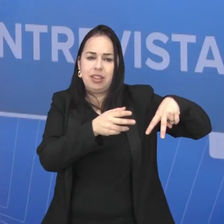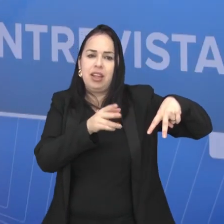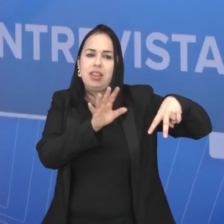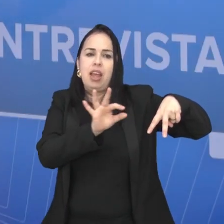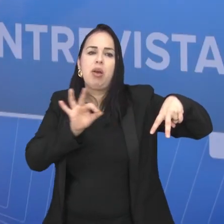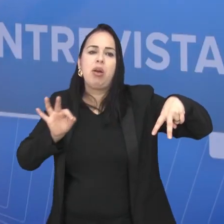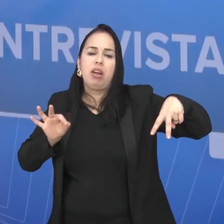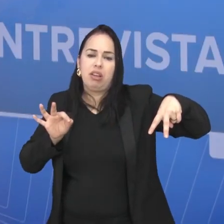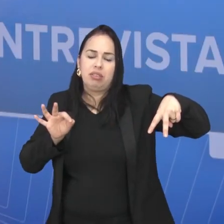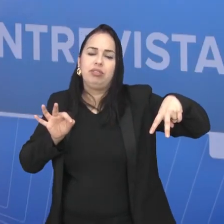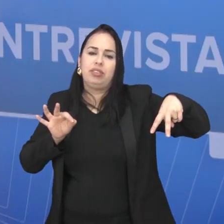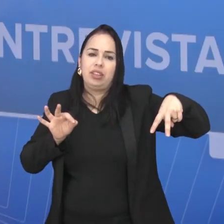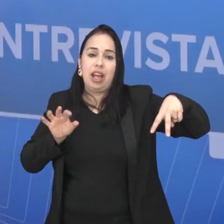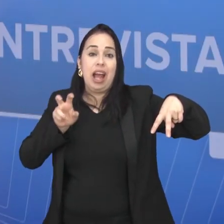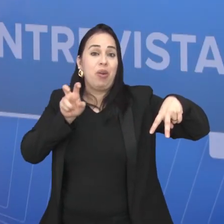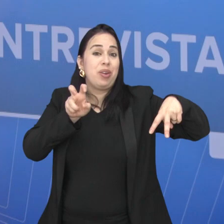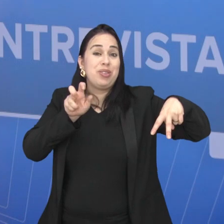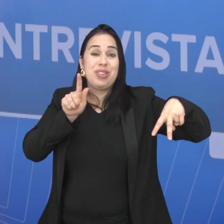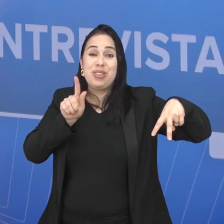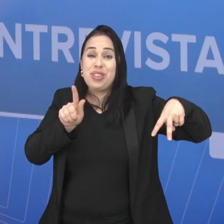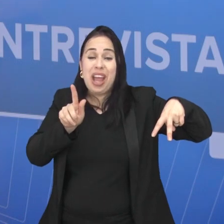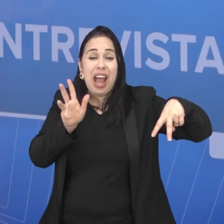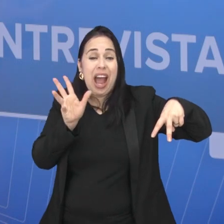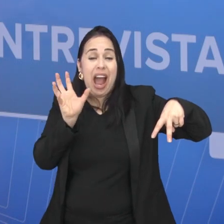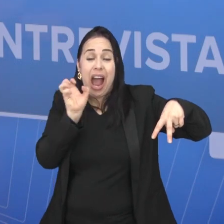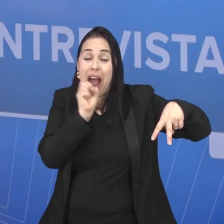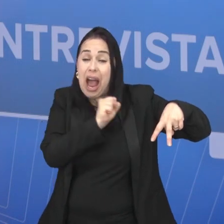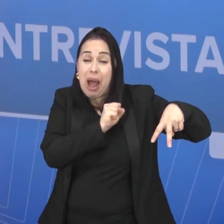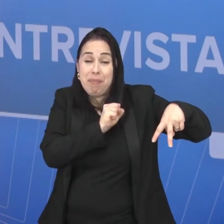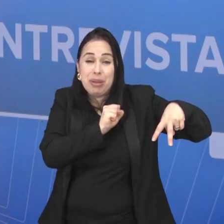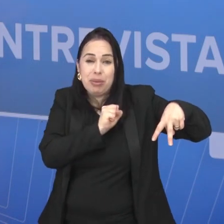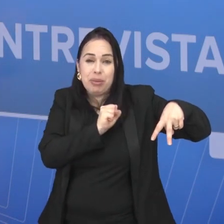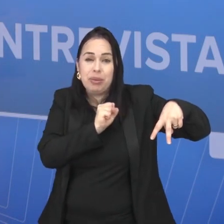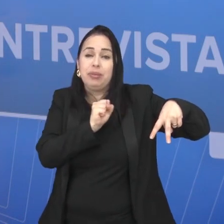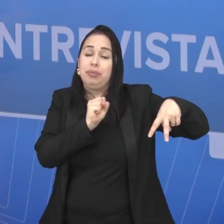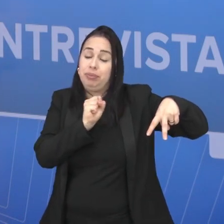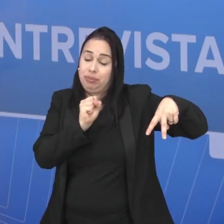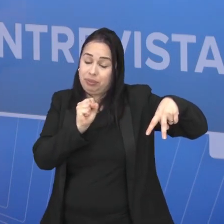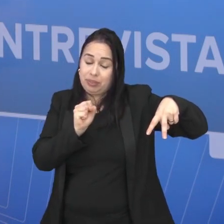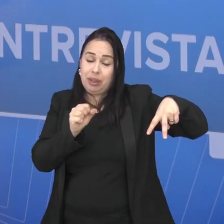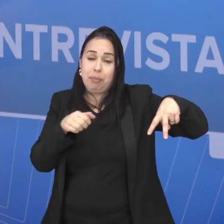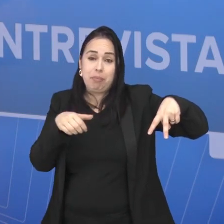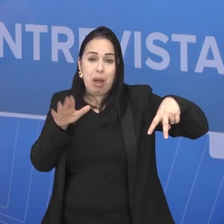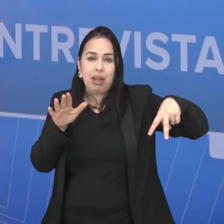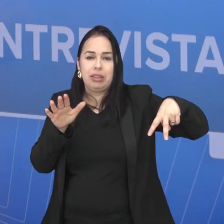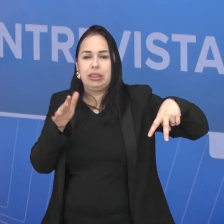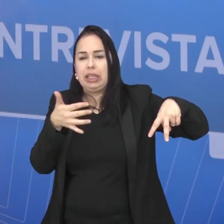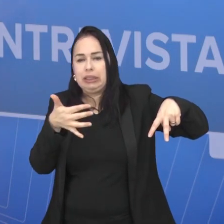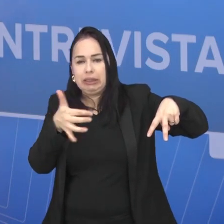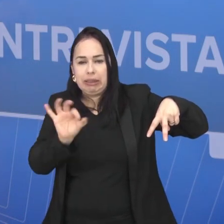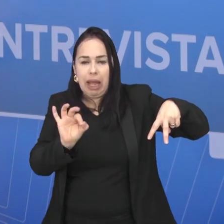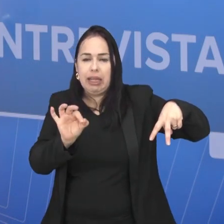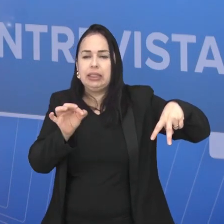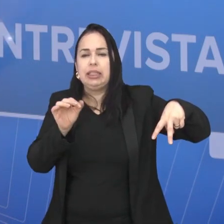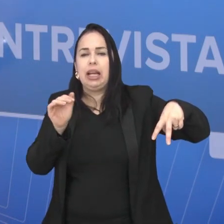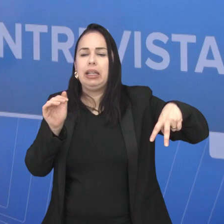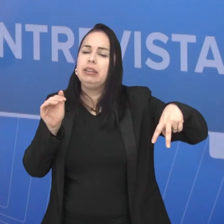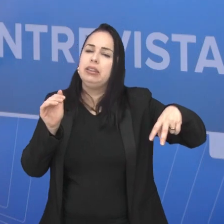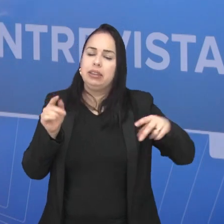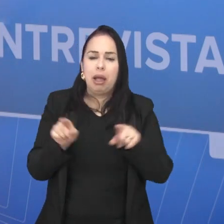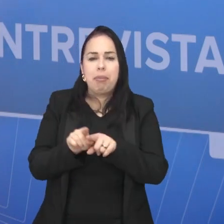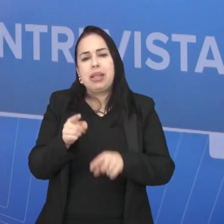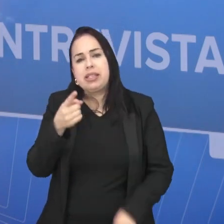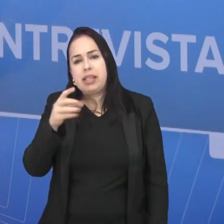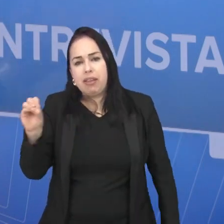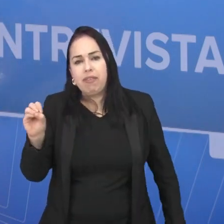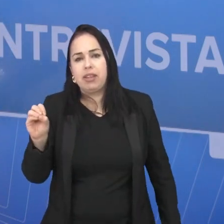a gente chama de latência, né? O 5G ele tem uma latência muito mais baixa, né? Nós estamos falando 10, às vezes até 100 vezes